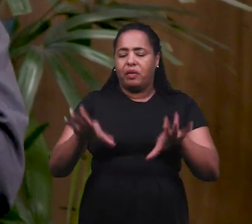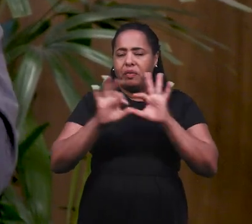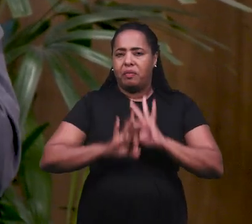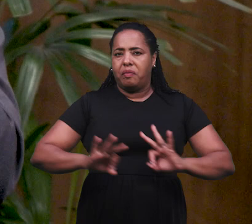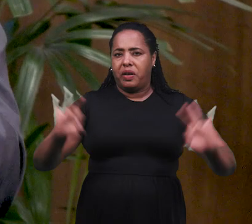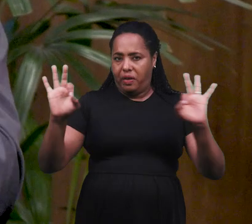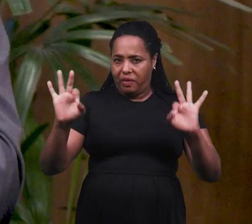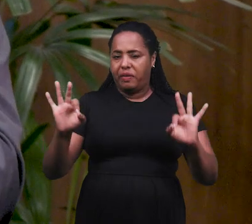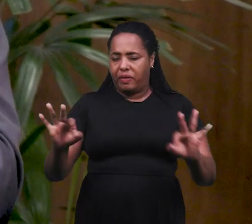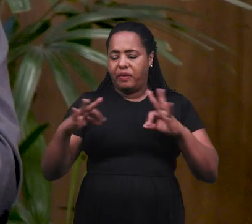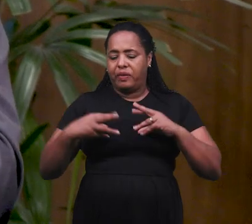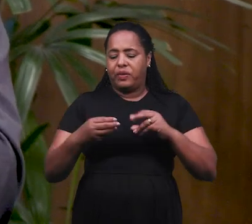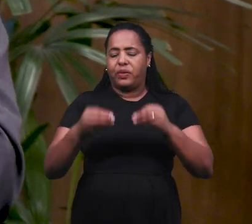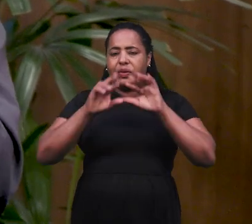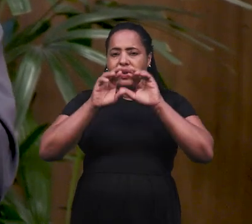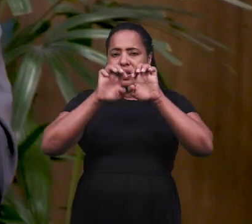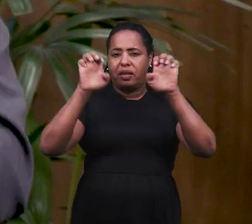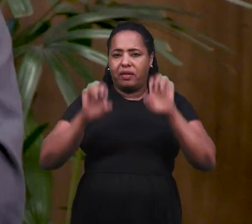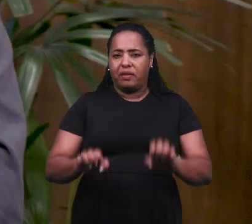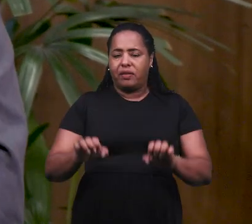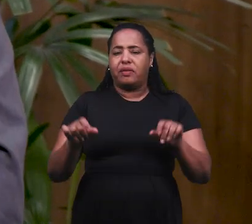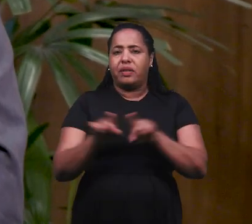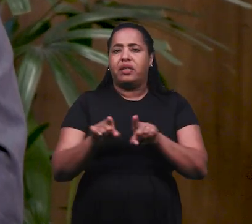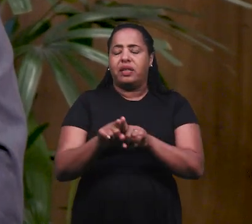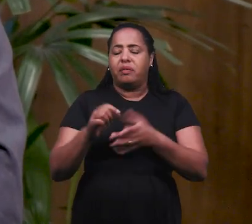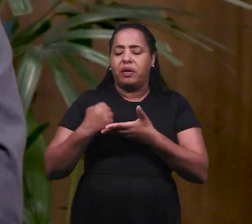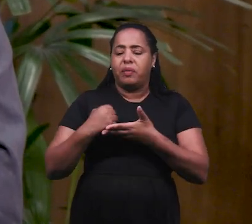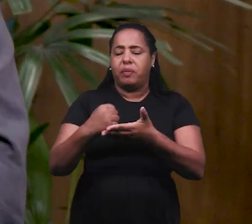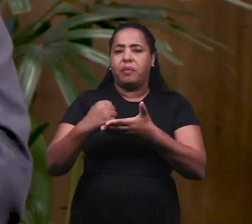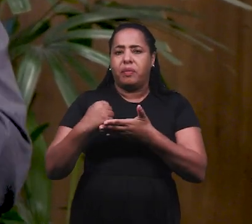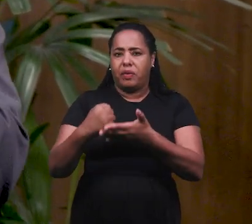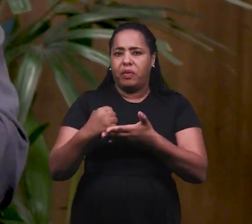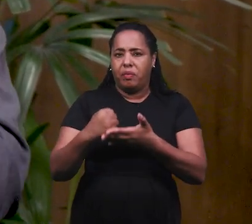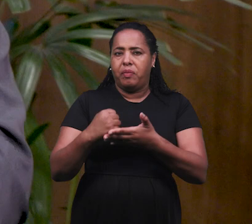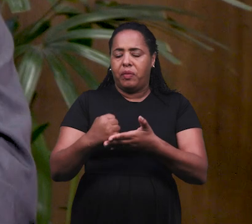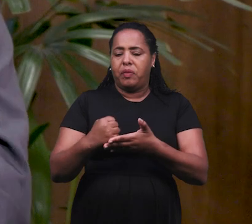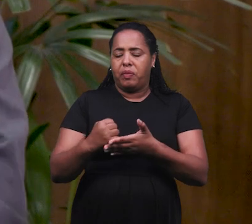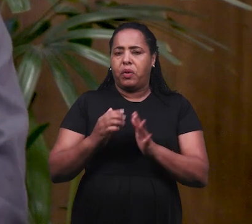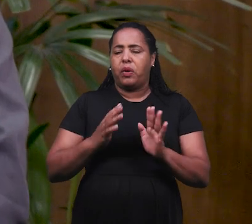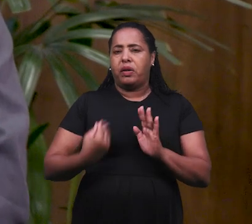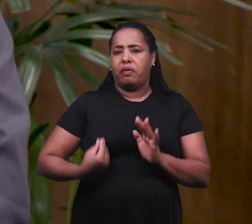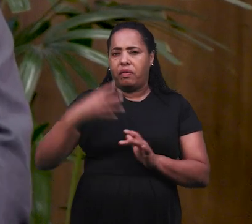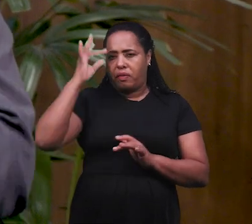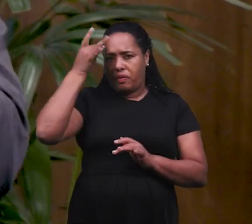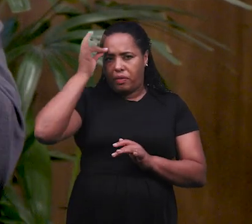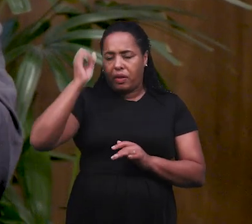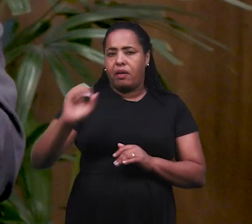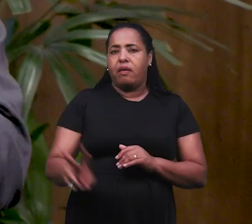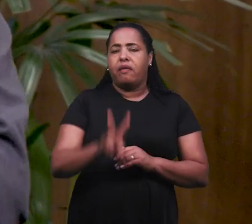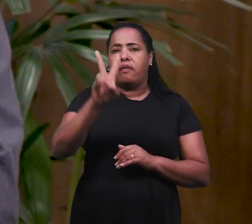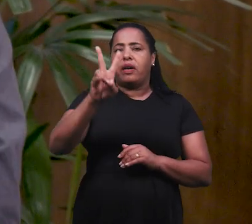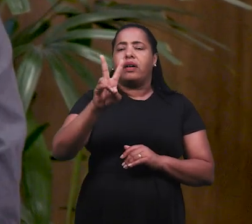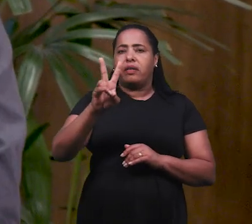e além de toda essa estrutura, ainda esse acompanhamento ali, né? Essa parte espiritual, a